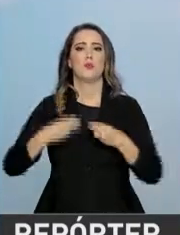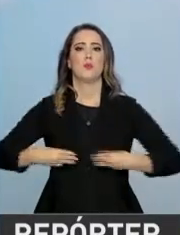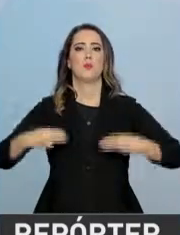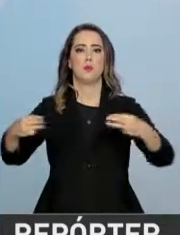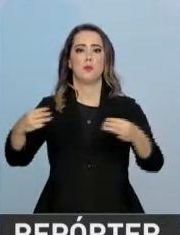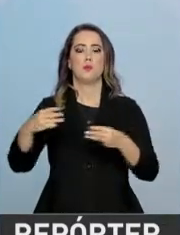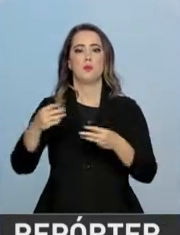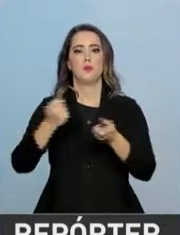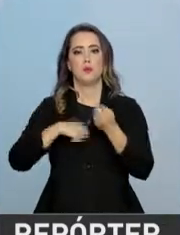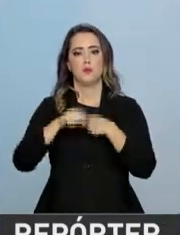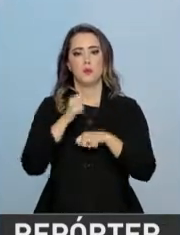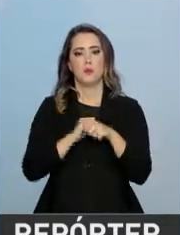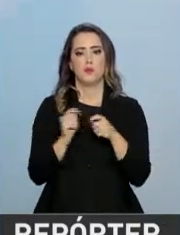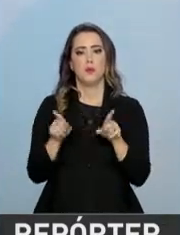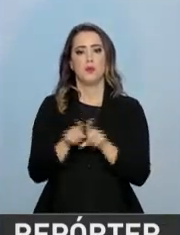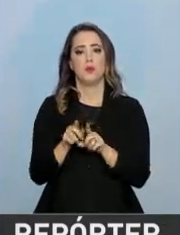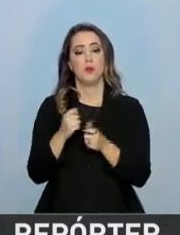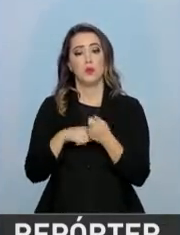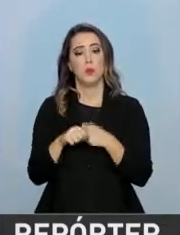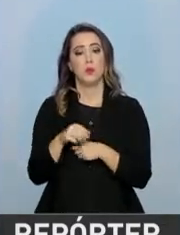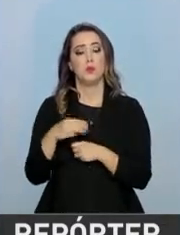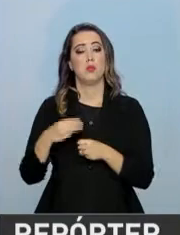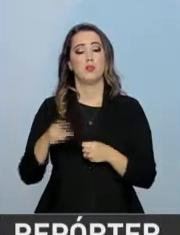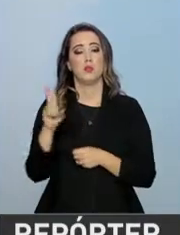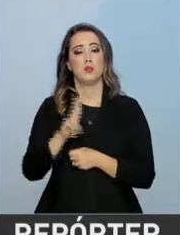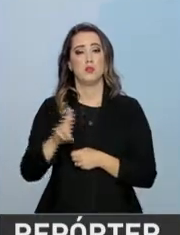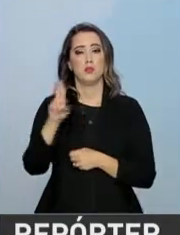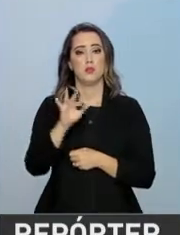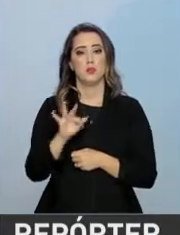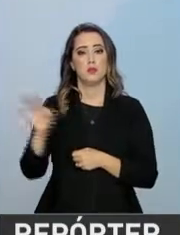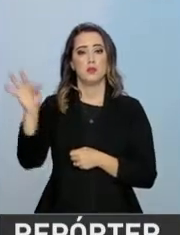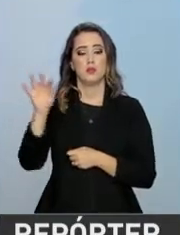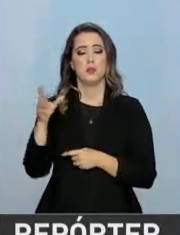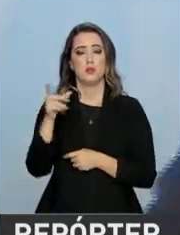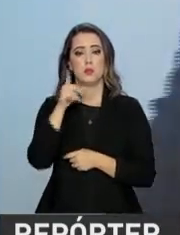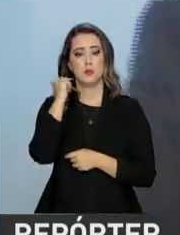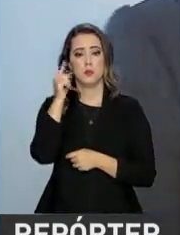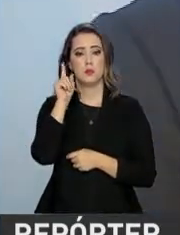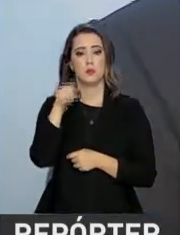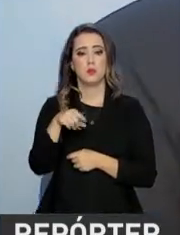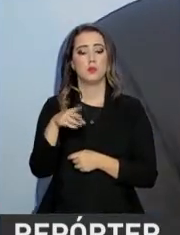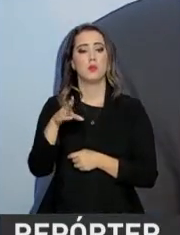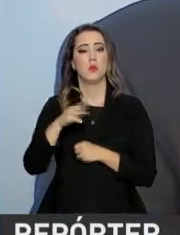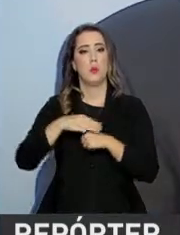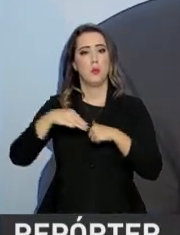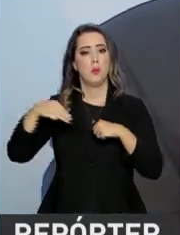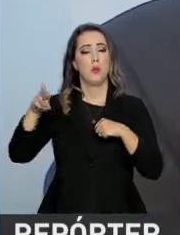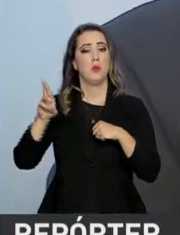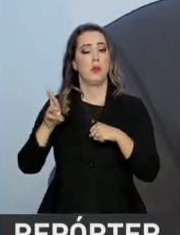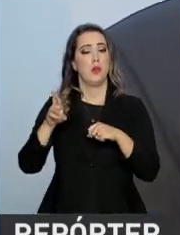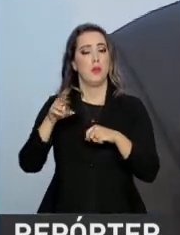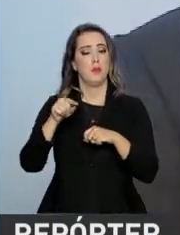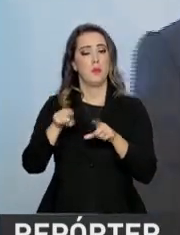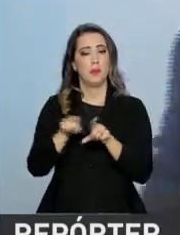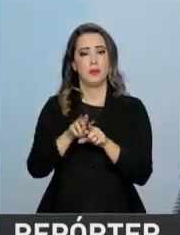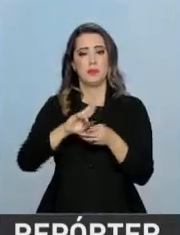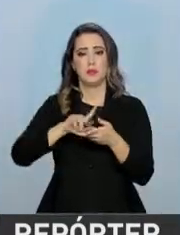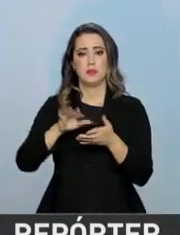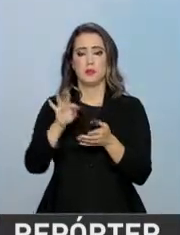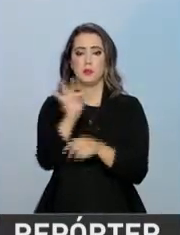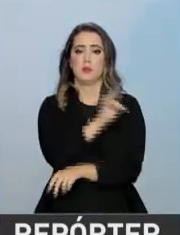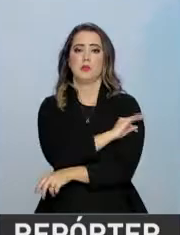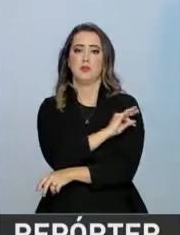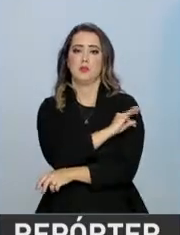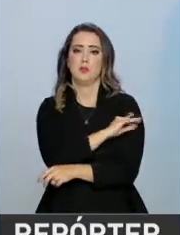pela universidade federal do ceará ele e mestre pela universidade de são paulo e técnico de planejamento do instituto de